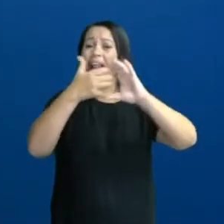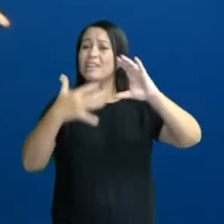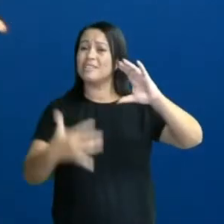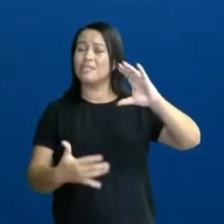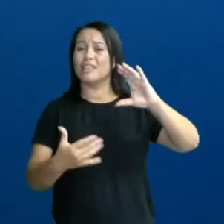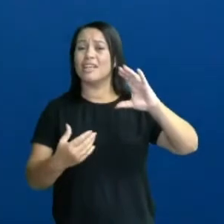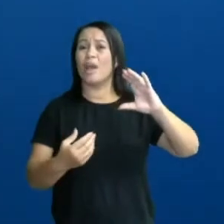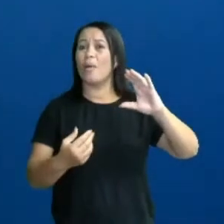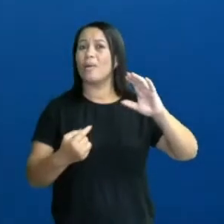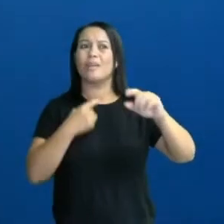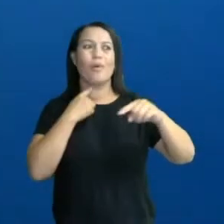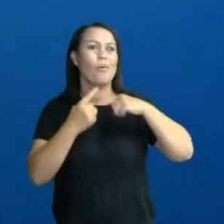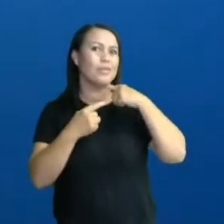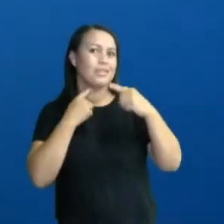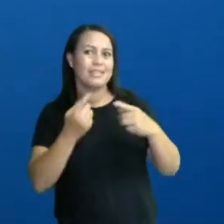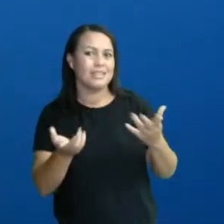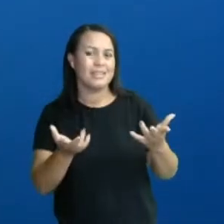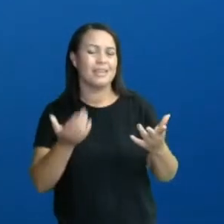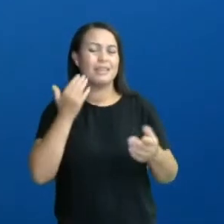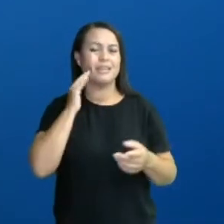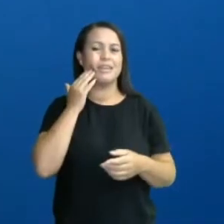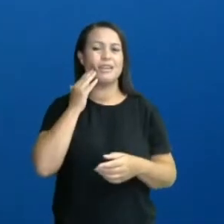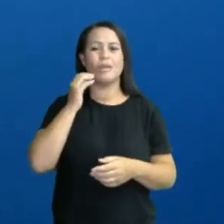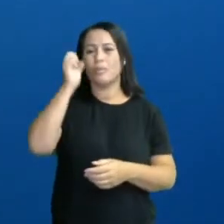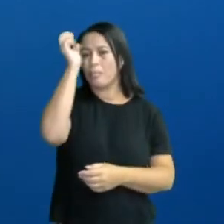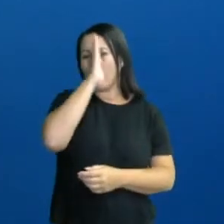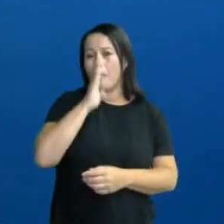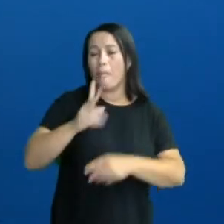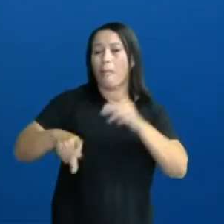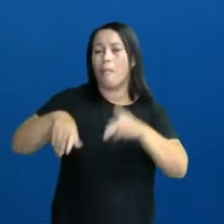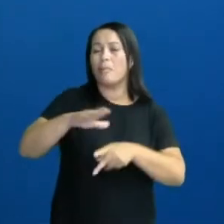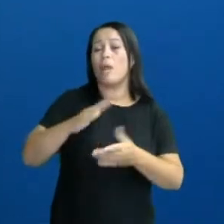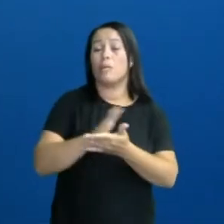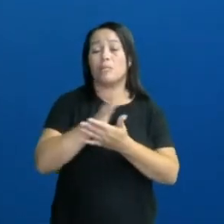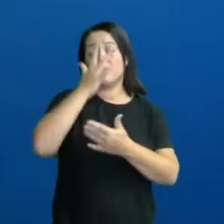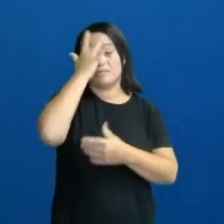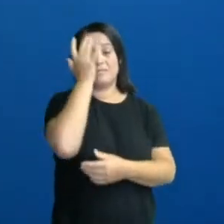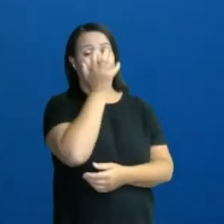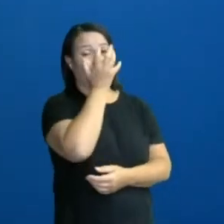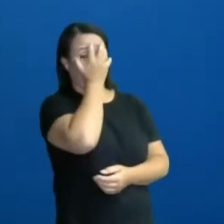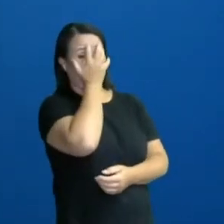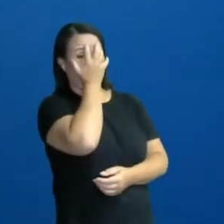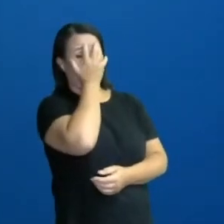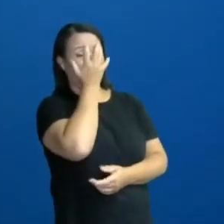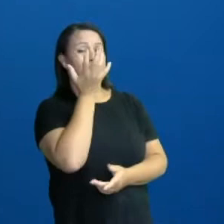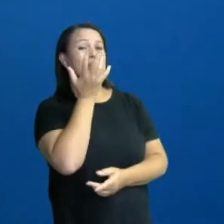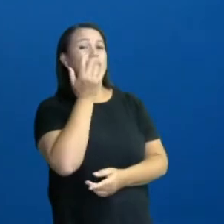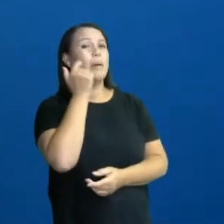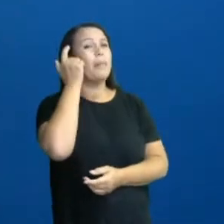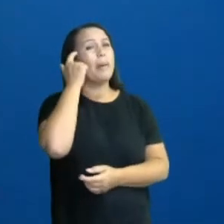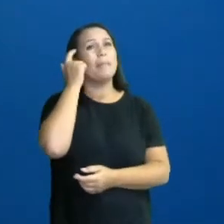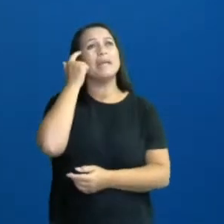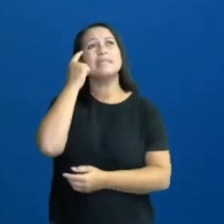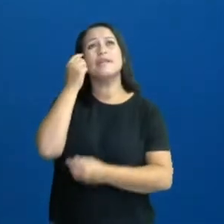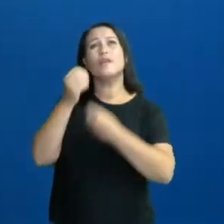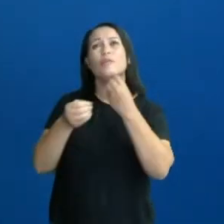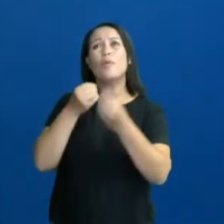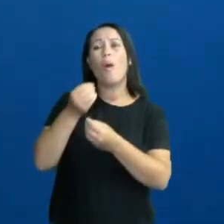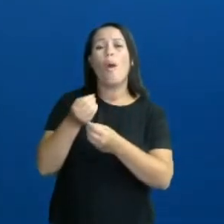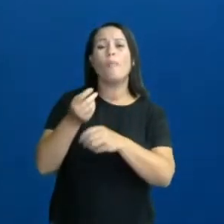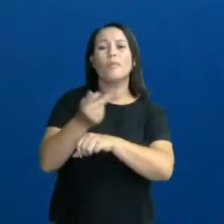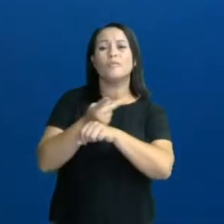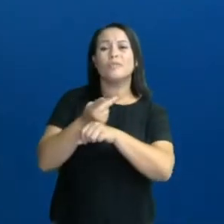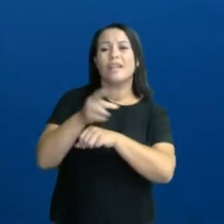o inclassificável povo brasileiro, né? Então, tem gente que se envergonha e fica tentando buscar uma origem ali